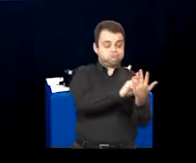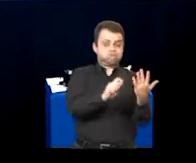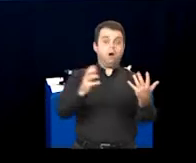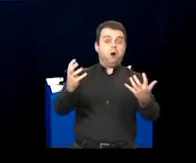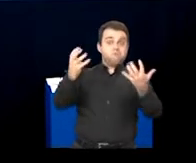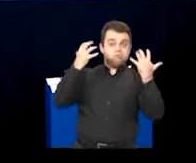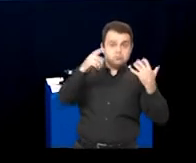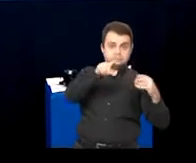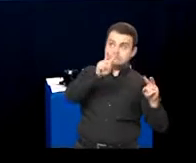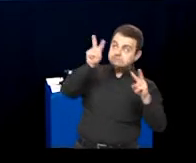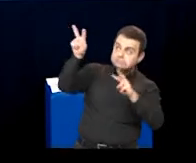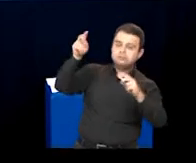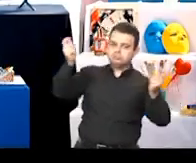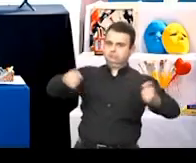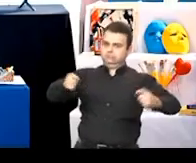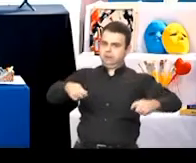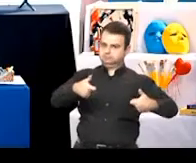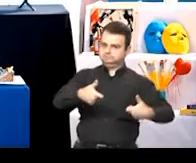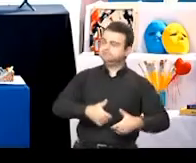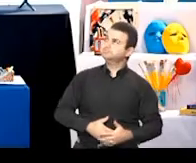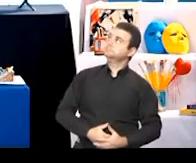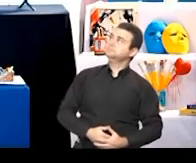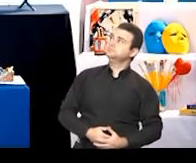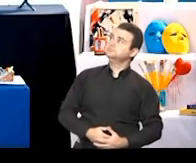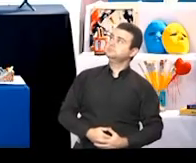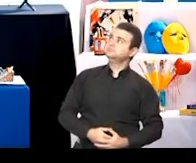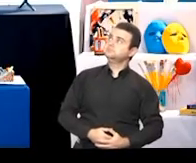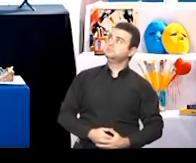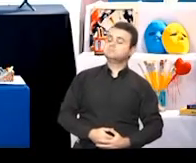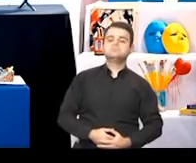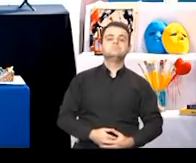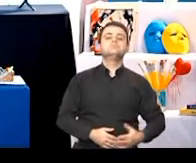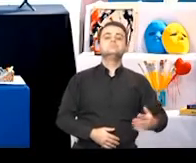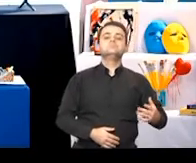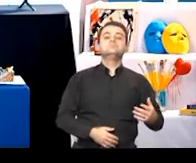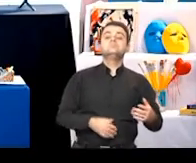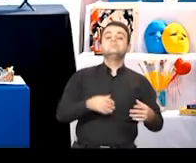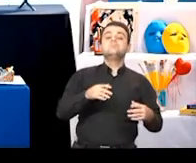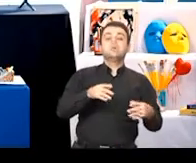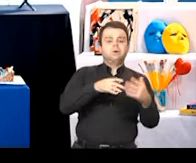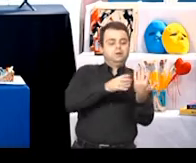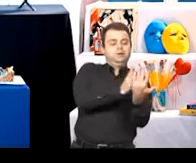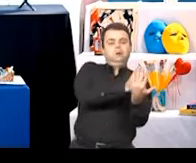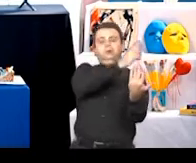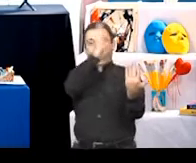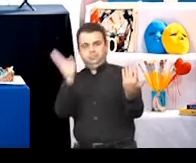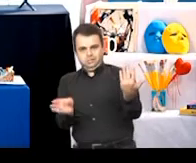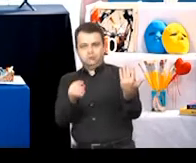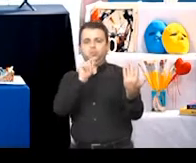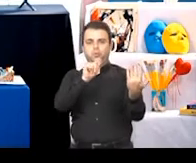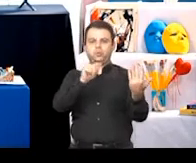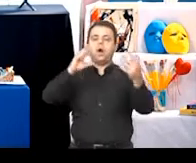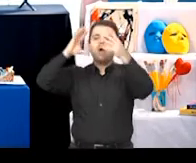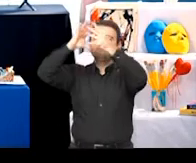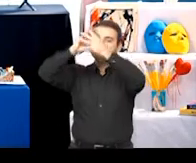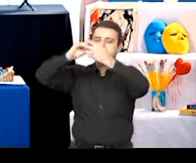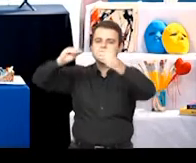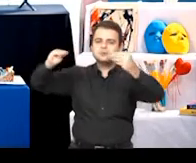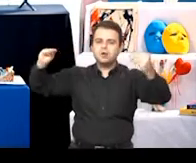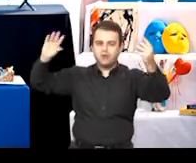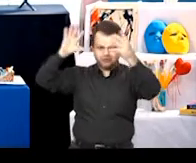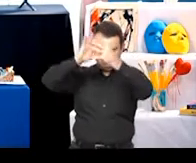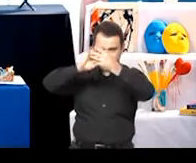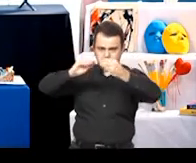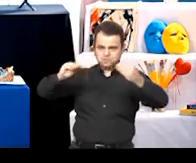enxergar bem aí do outro lado. Bom, deste lado da folha, o nosso desafio é criar uma representação